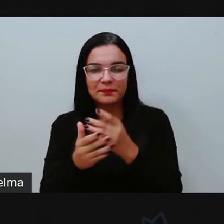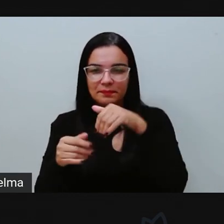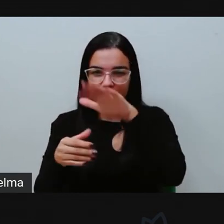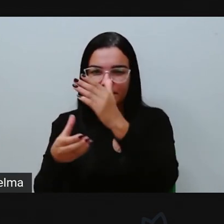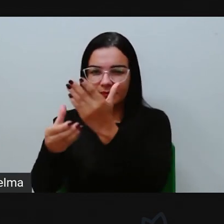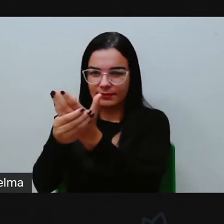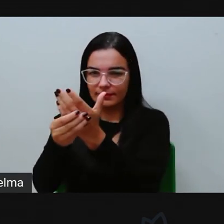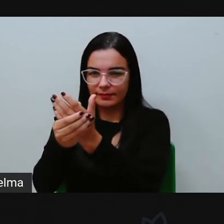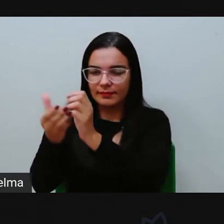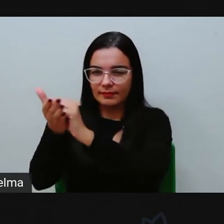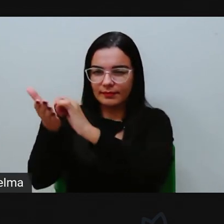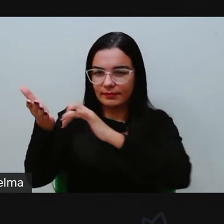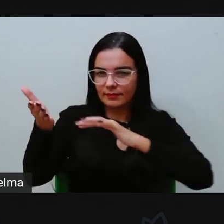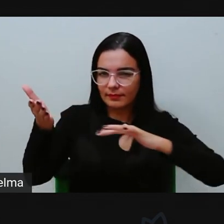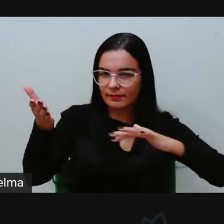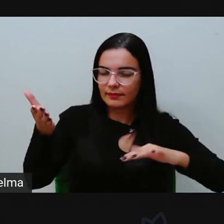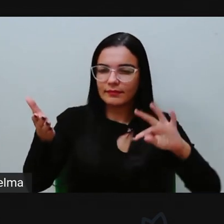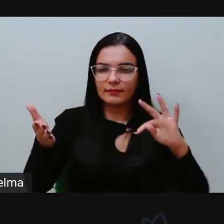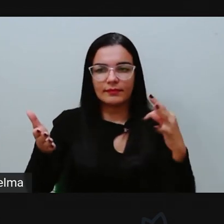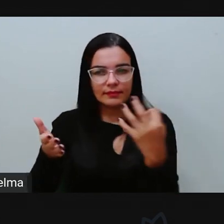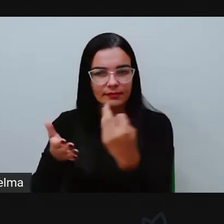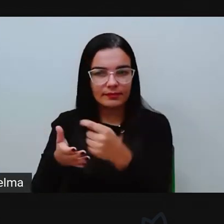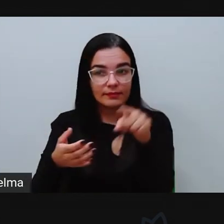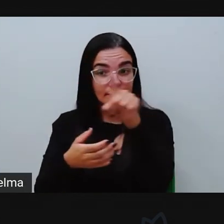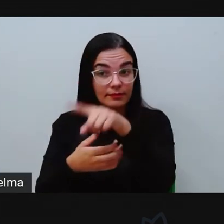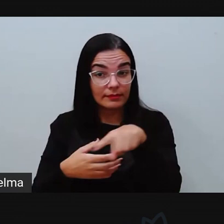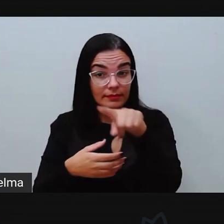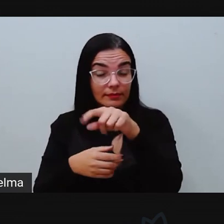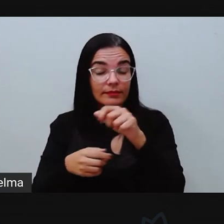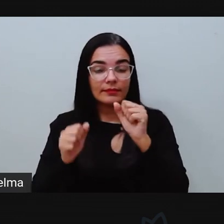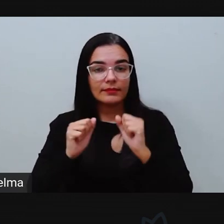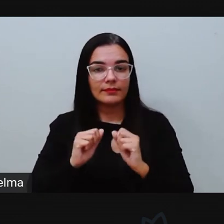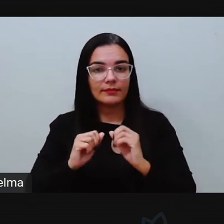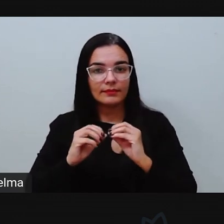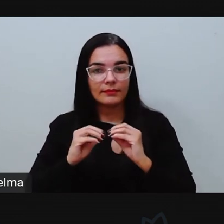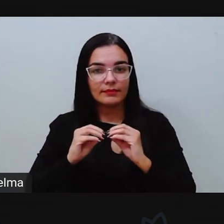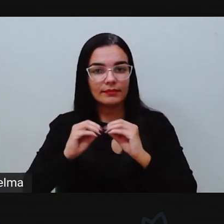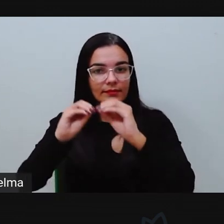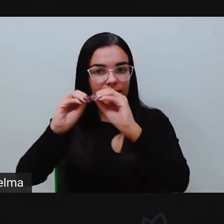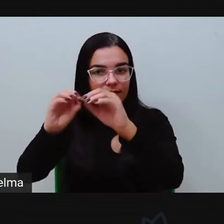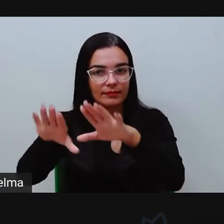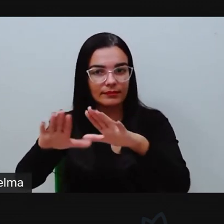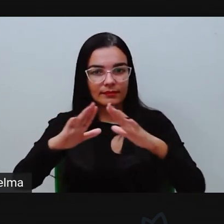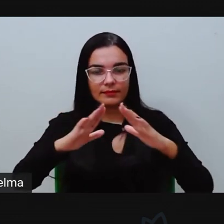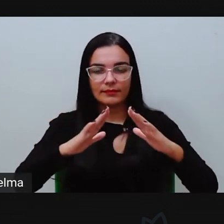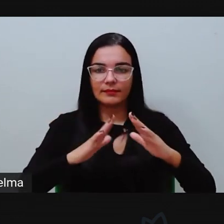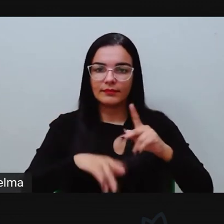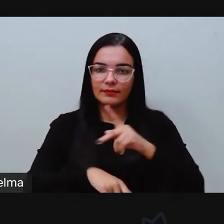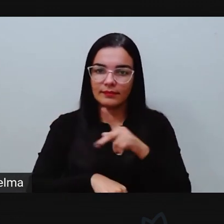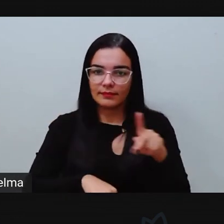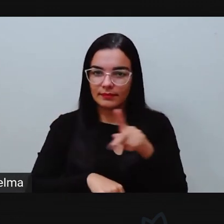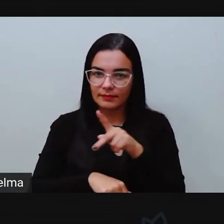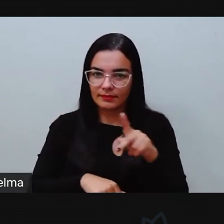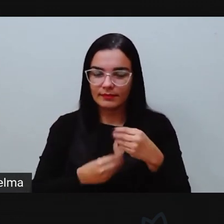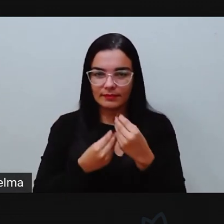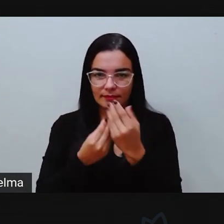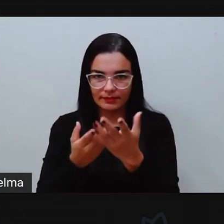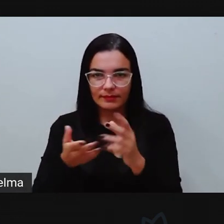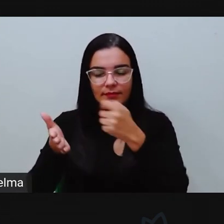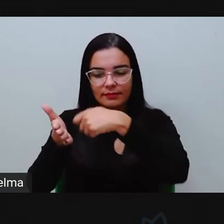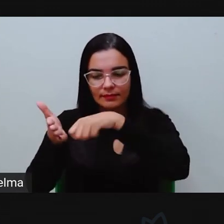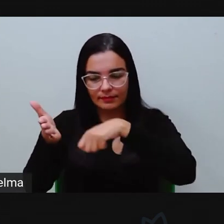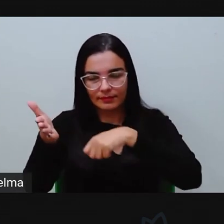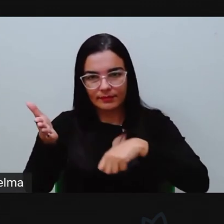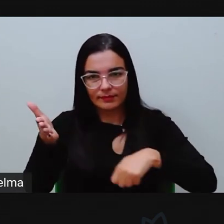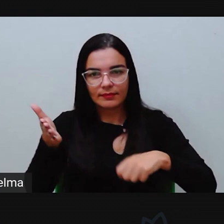percurso pedagógico, faça aí as atividades que foram aí enviadas para você através do seu professor, né? Leia direitinho as